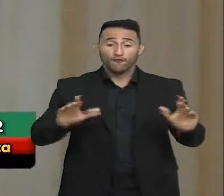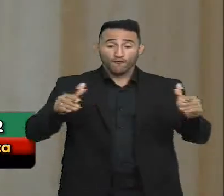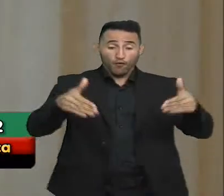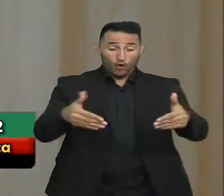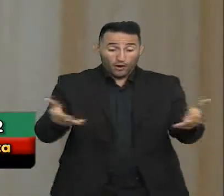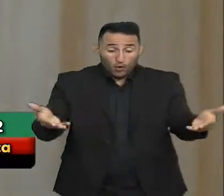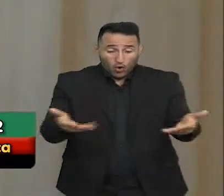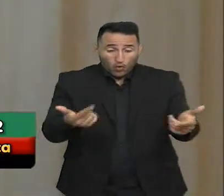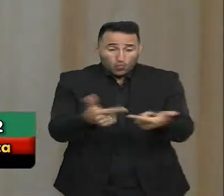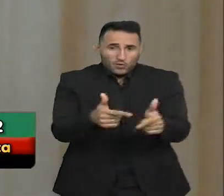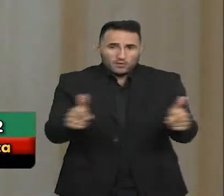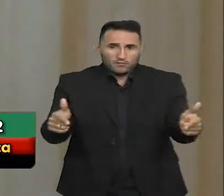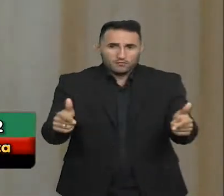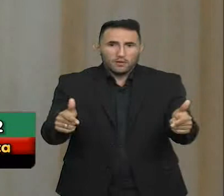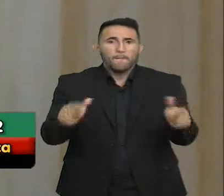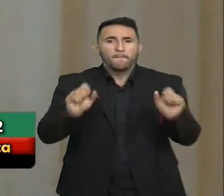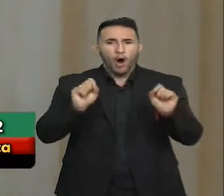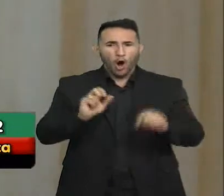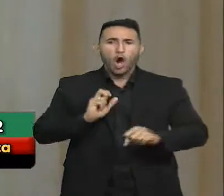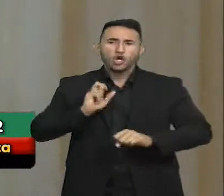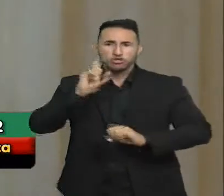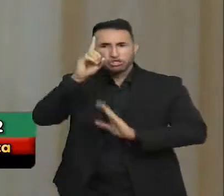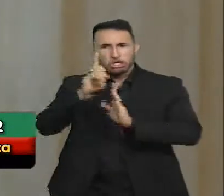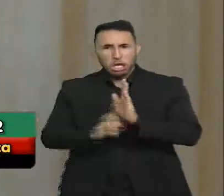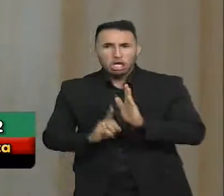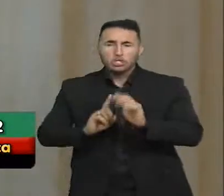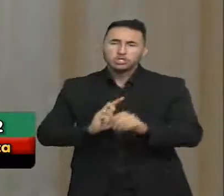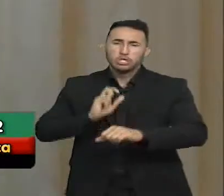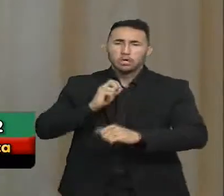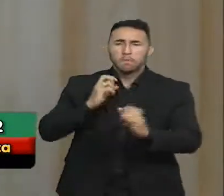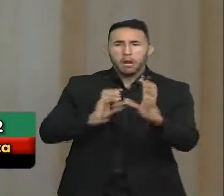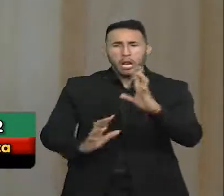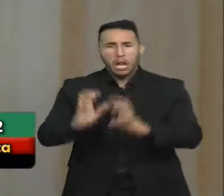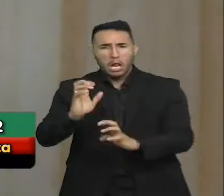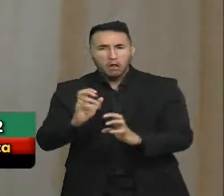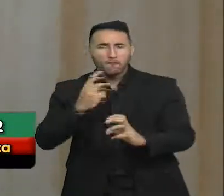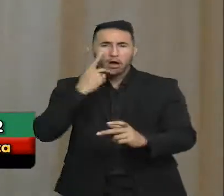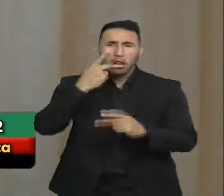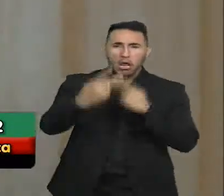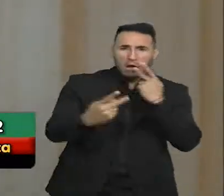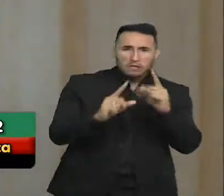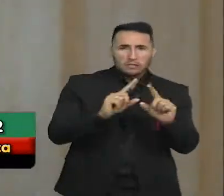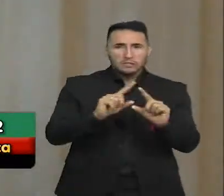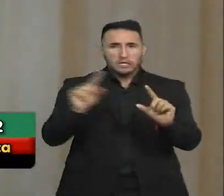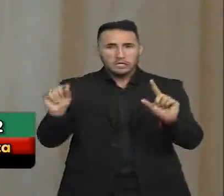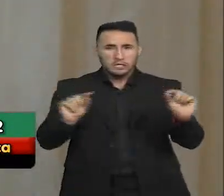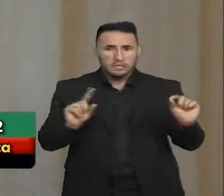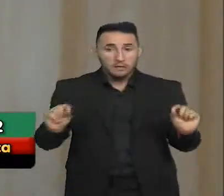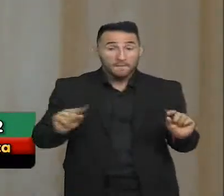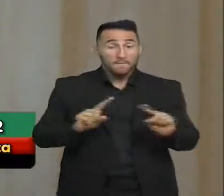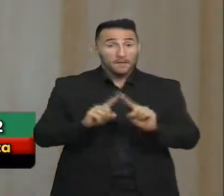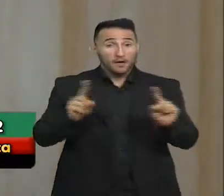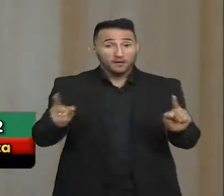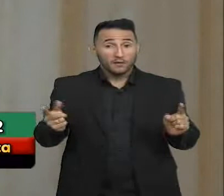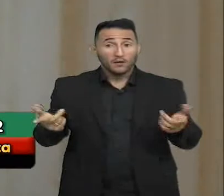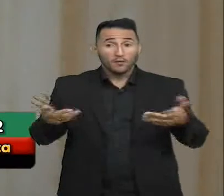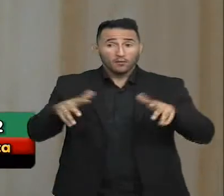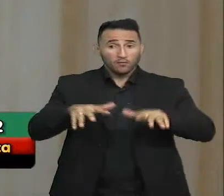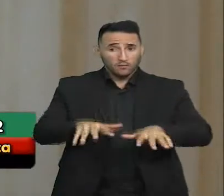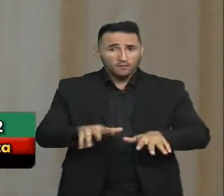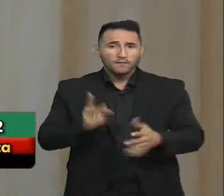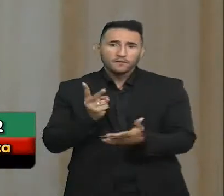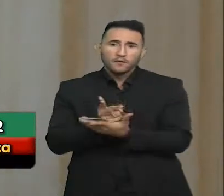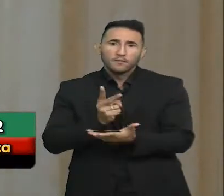teve. A gente tinha o direito de falar, brigar, entrar, sair, mas ele era inclusivo, abrangente e